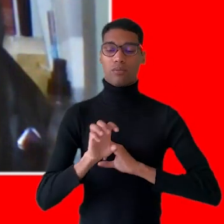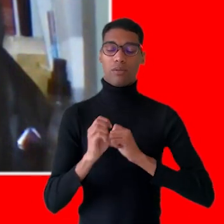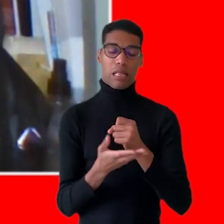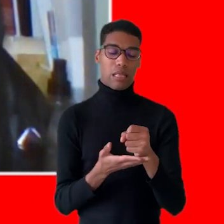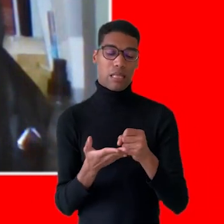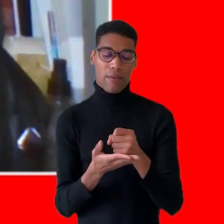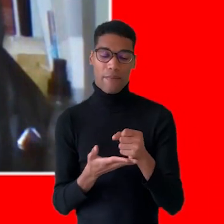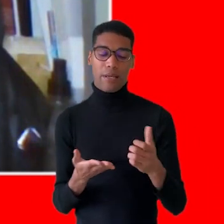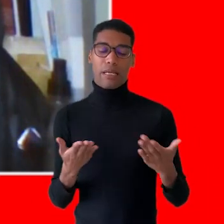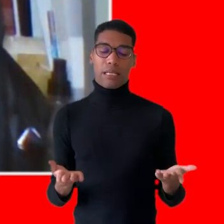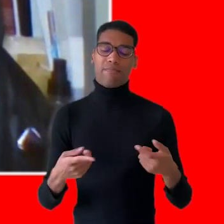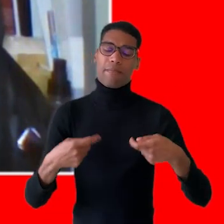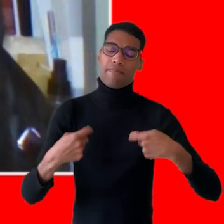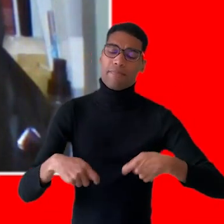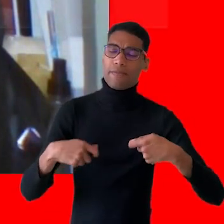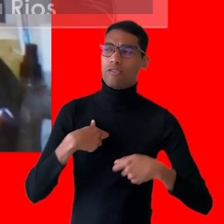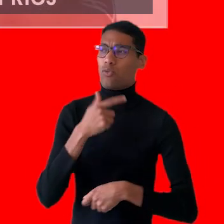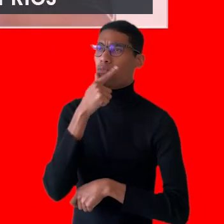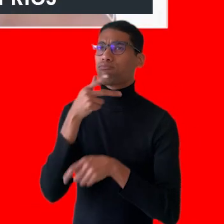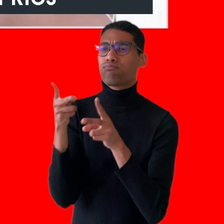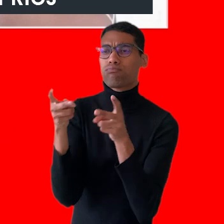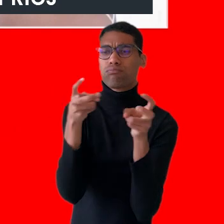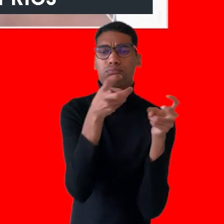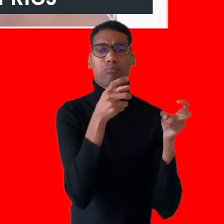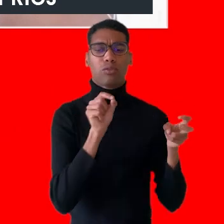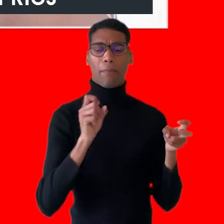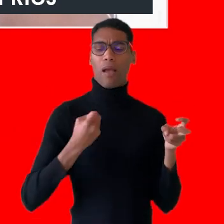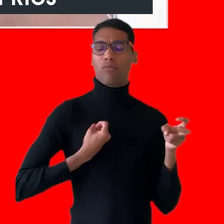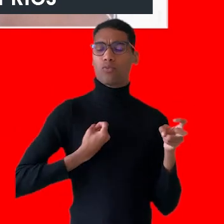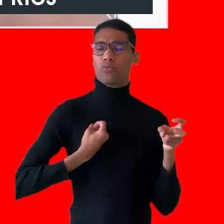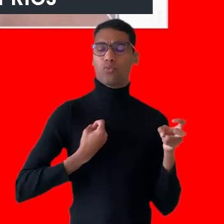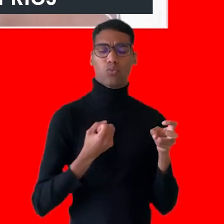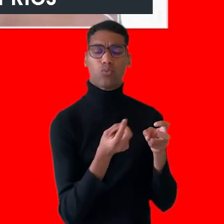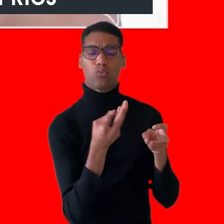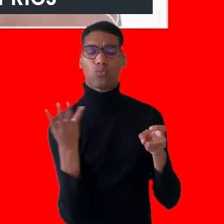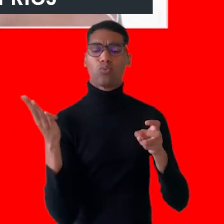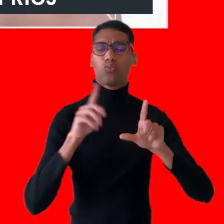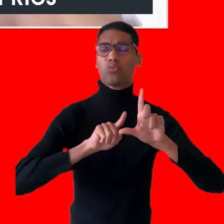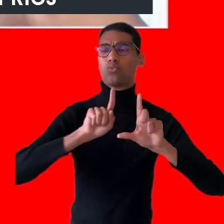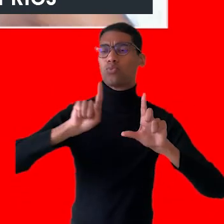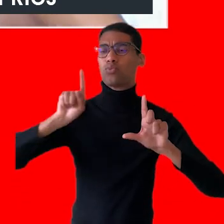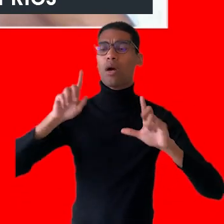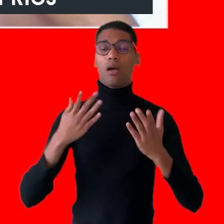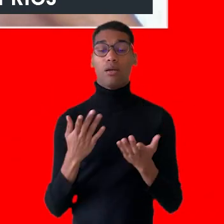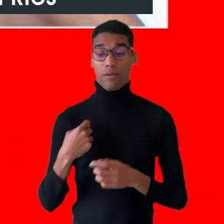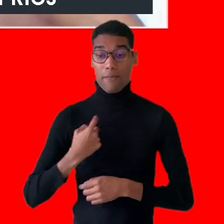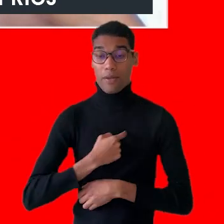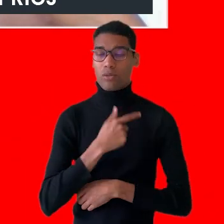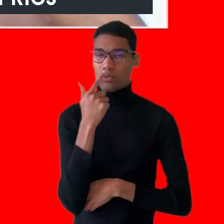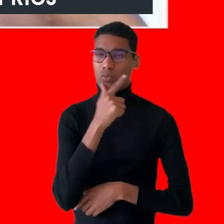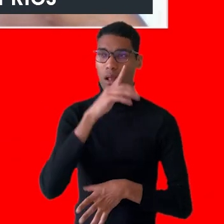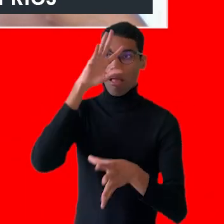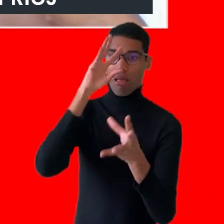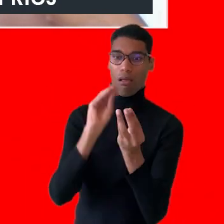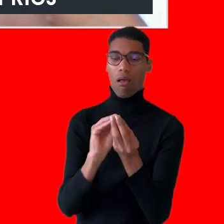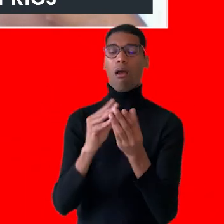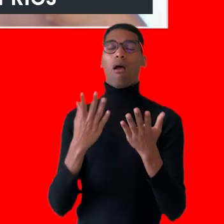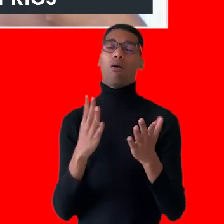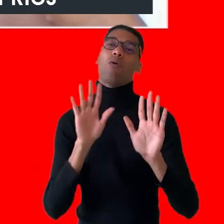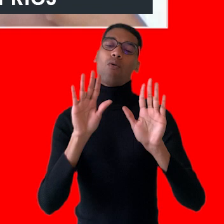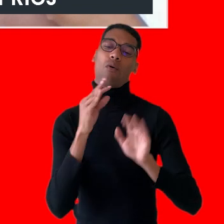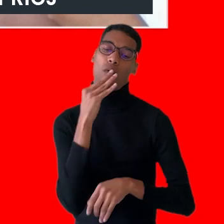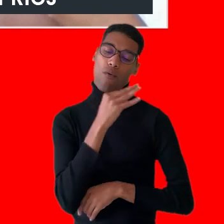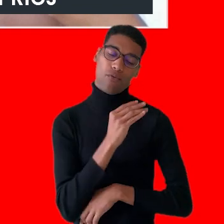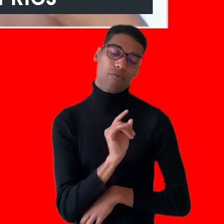básico. Então, é preciso olhar um pouco os números. É preciso, para chegar a essa conclusão,